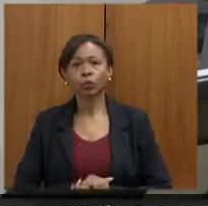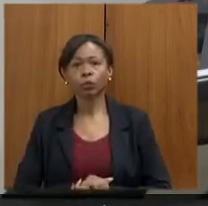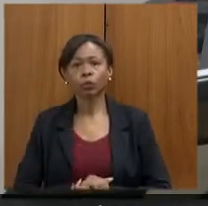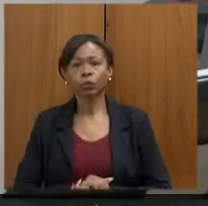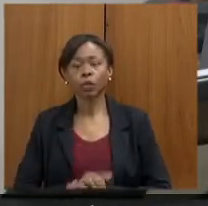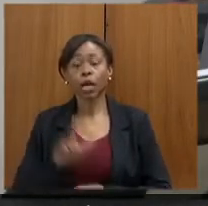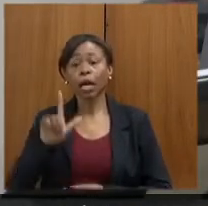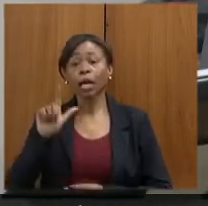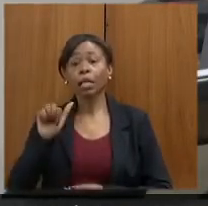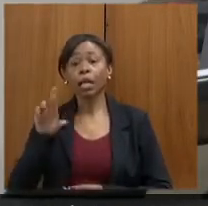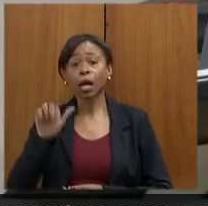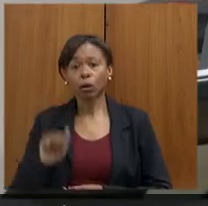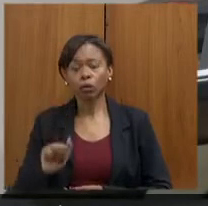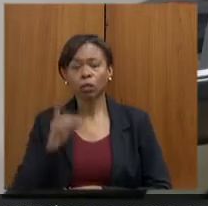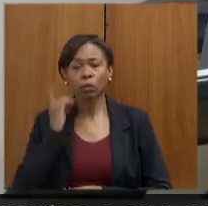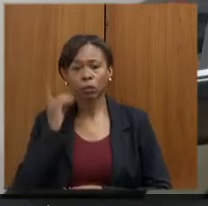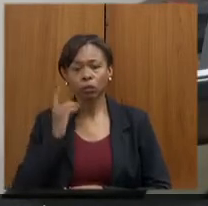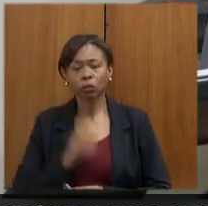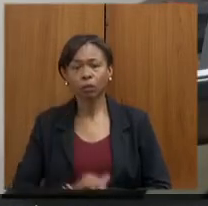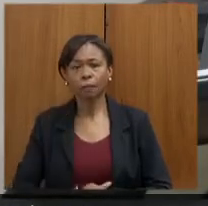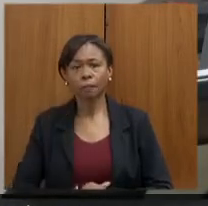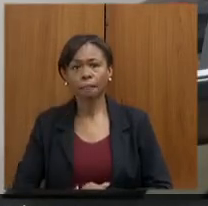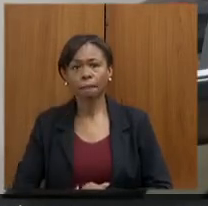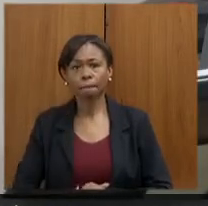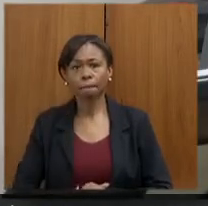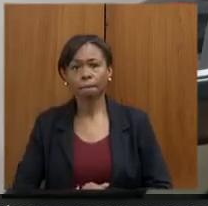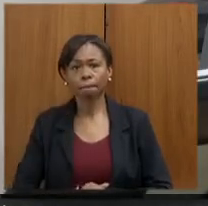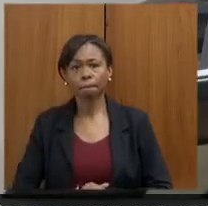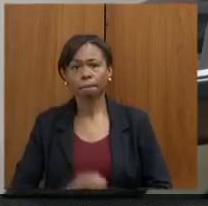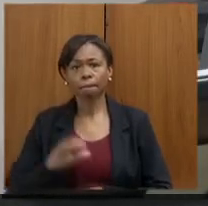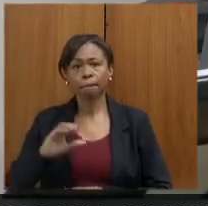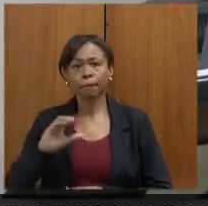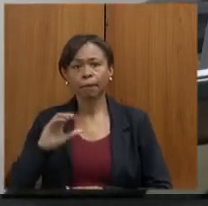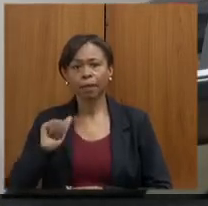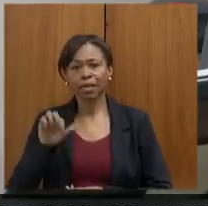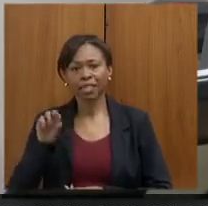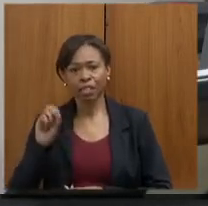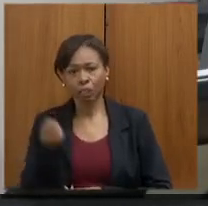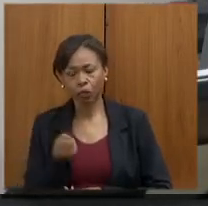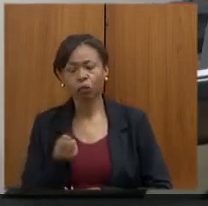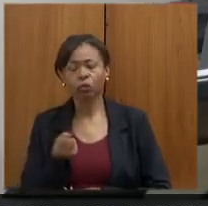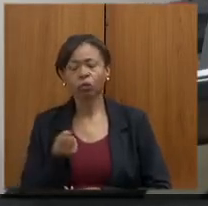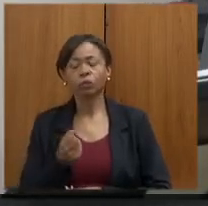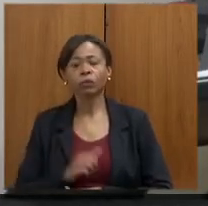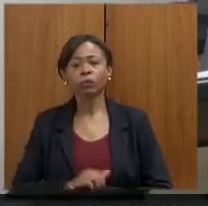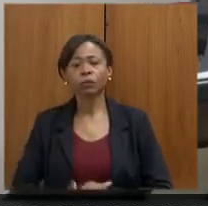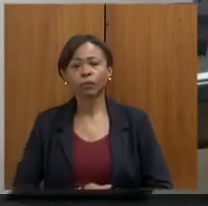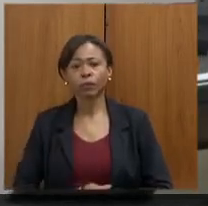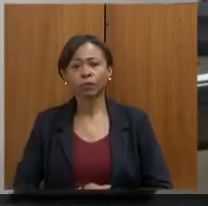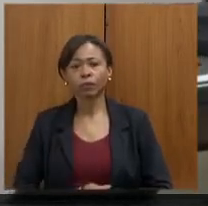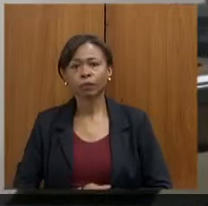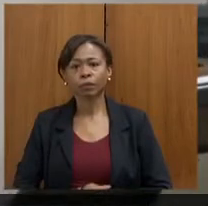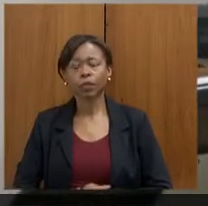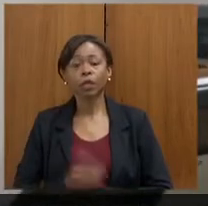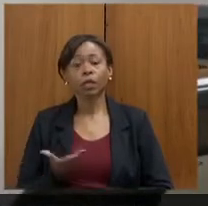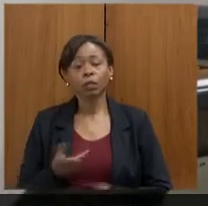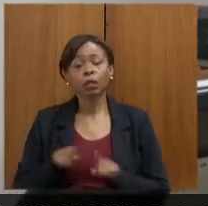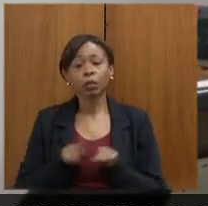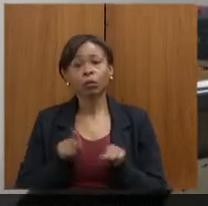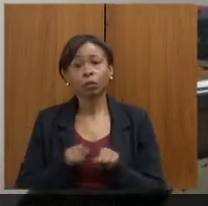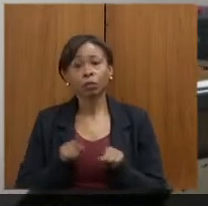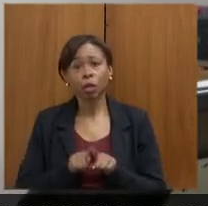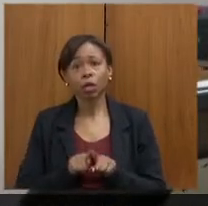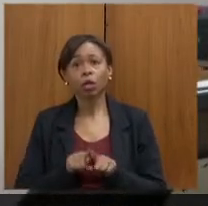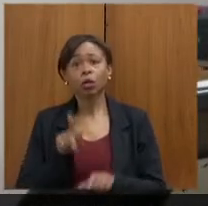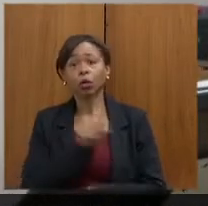a Laura Serrano Oi Carlos Pimenta eu já mencionei aqui e os presidentes a